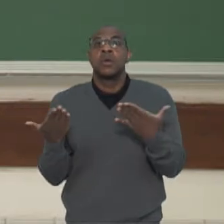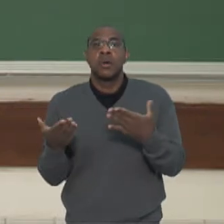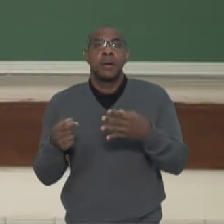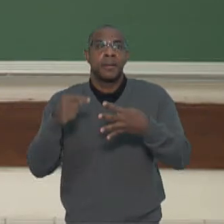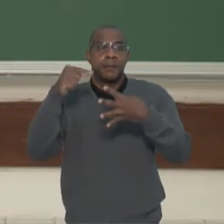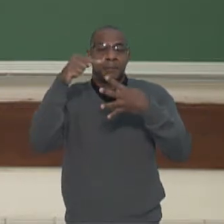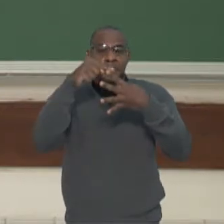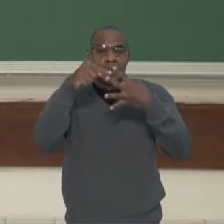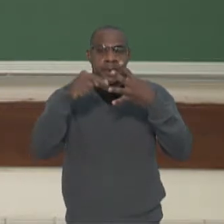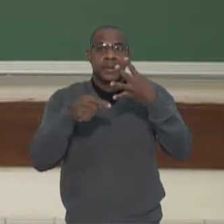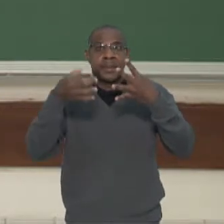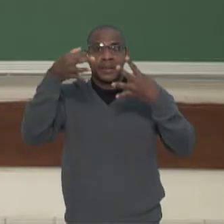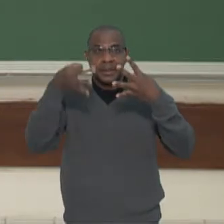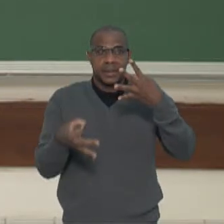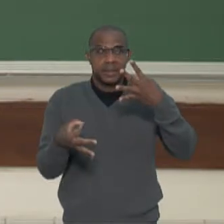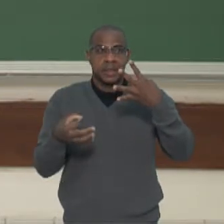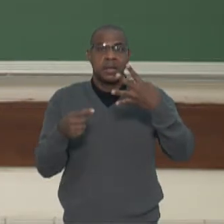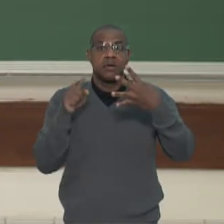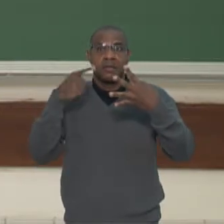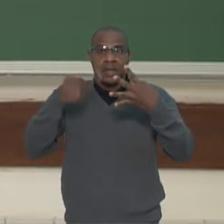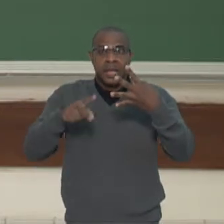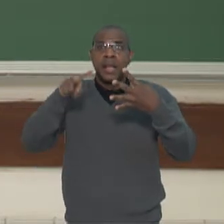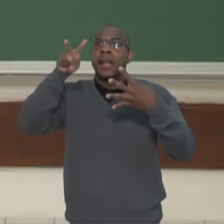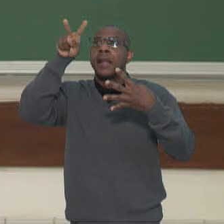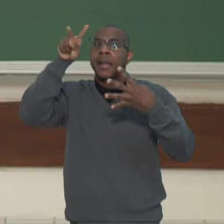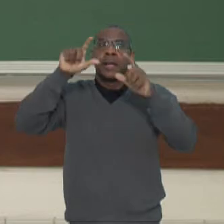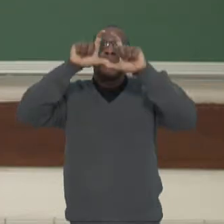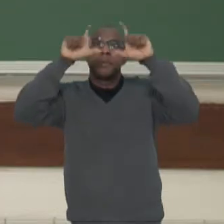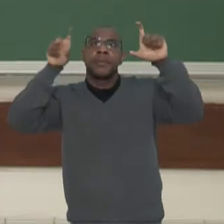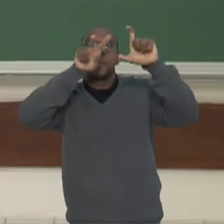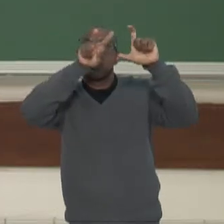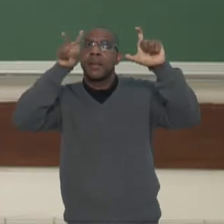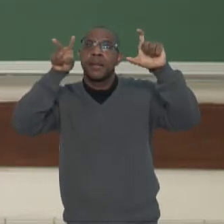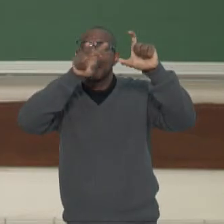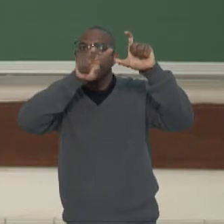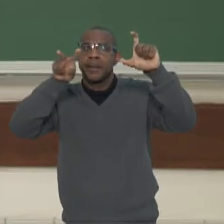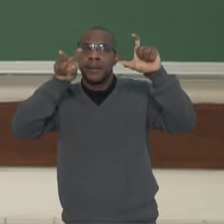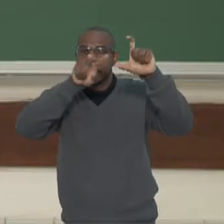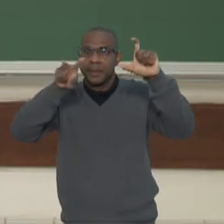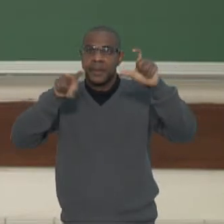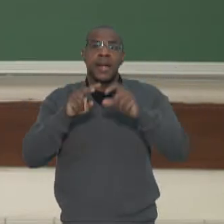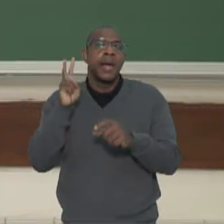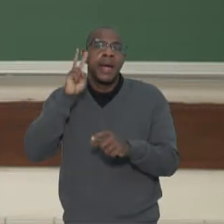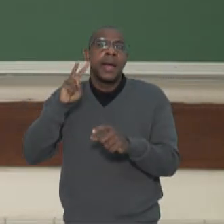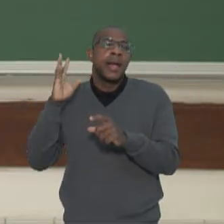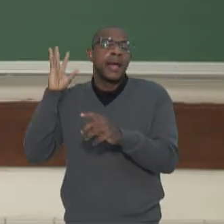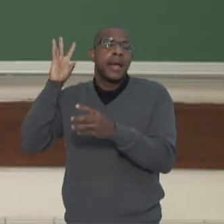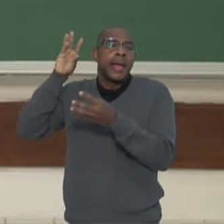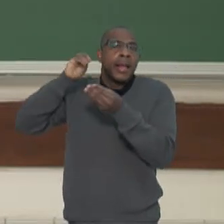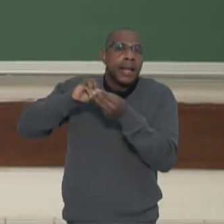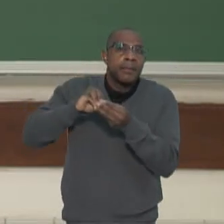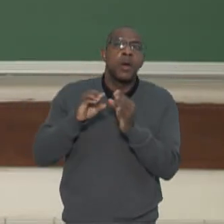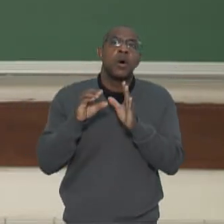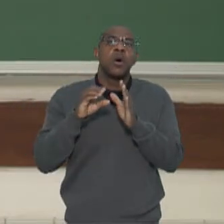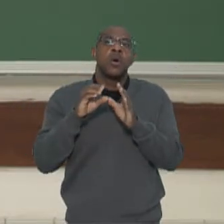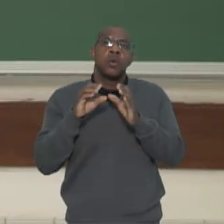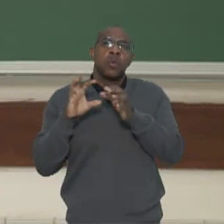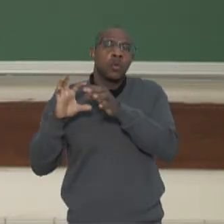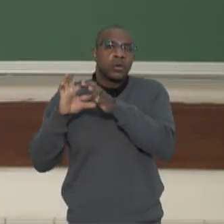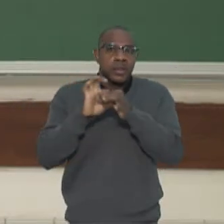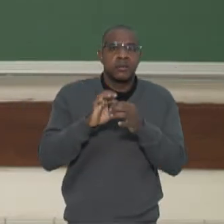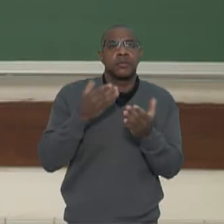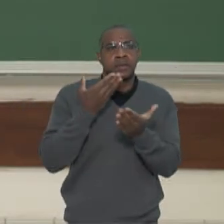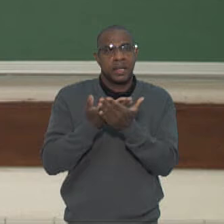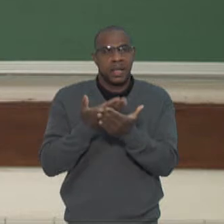alternativa correta? Então, você vai reler este fragmento, relembre aí o contexto da nossa aula, o que estudamos até